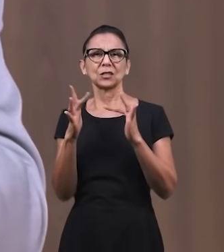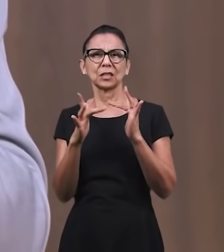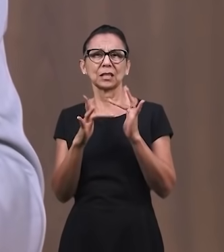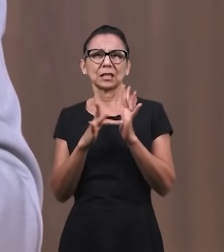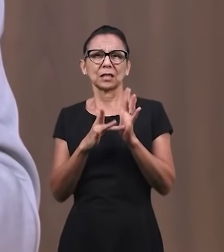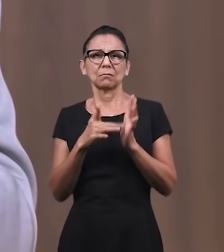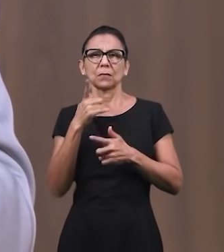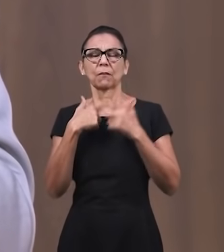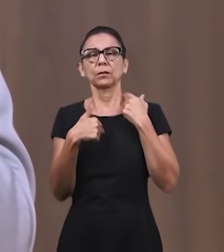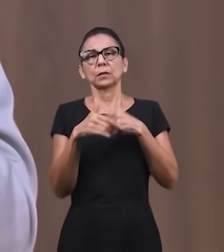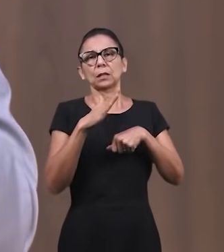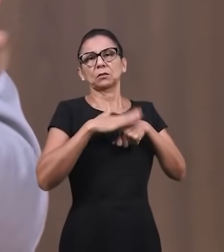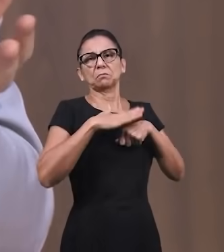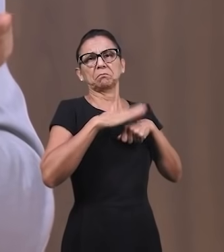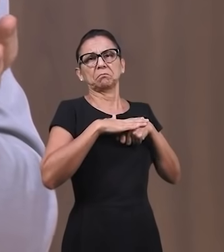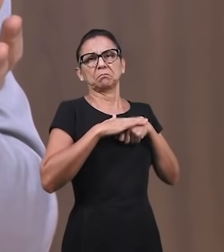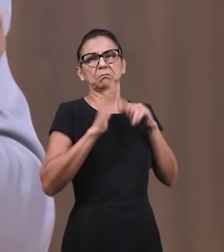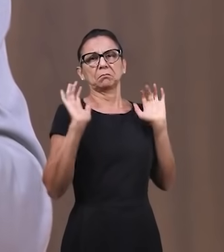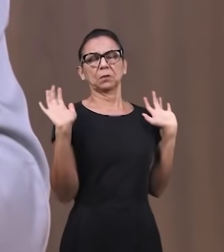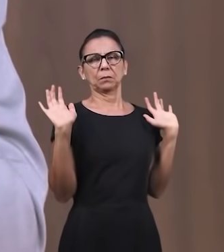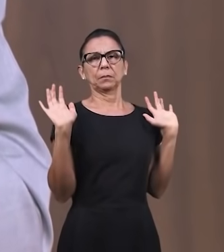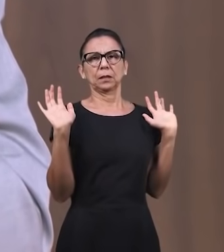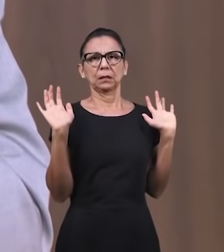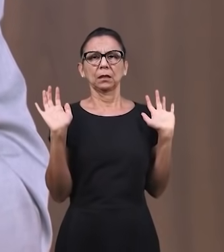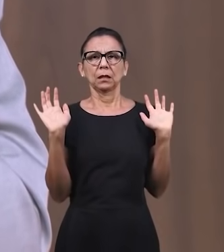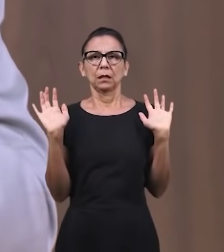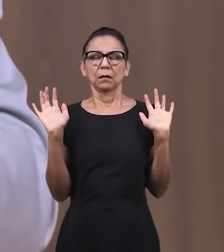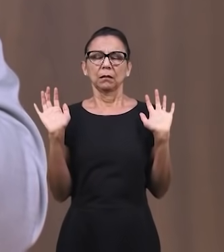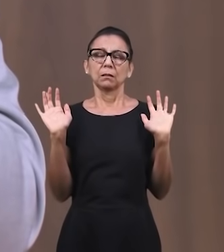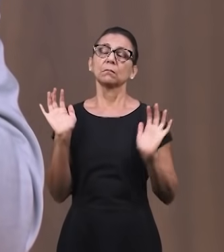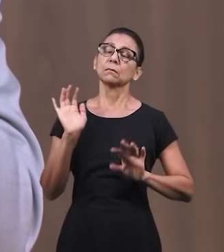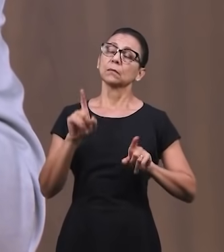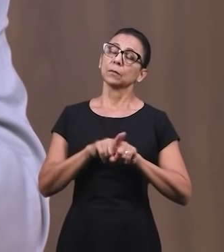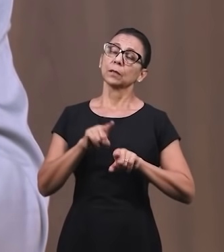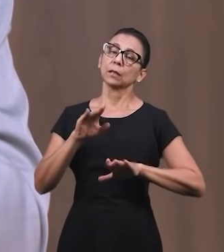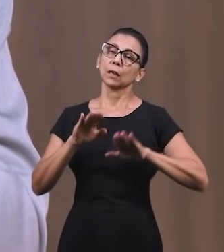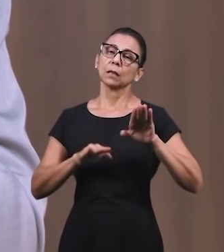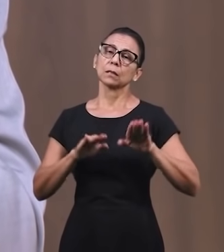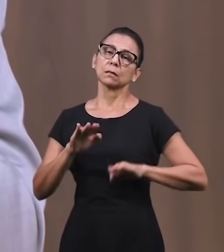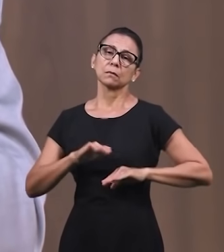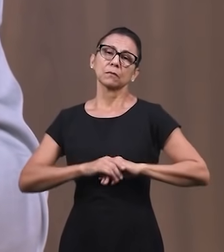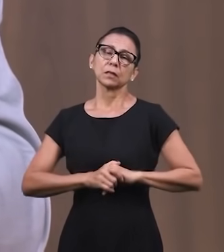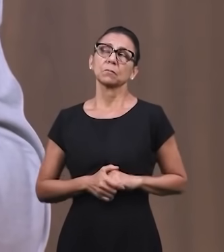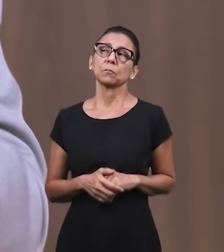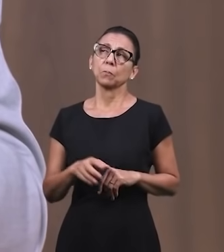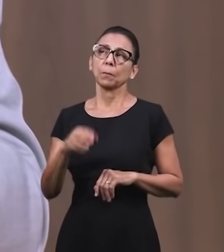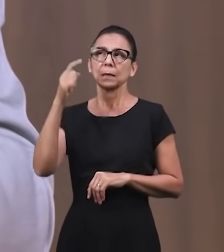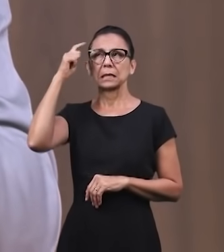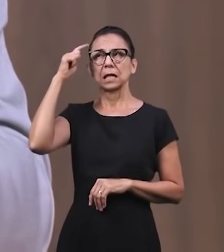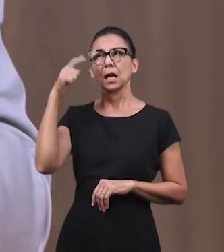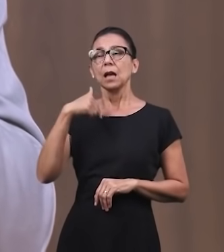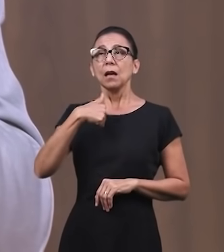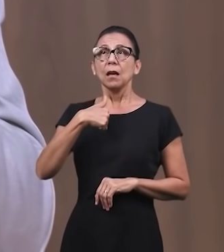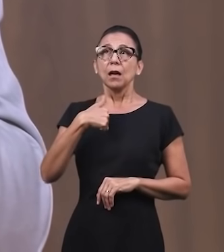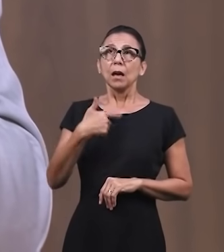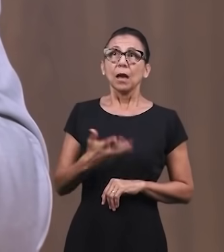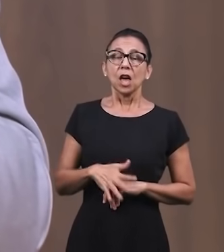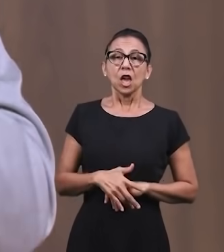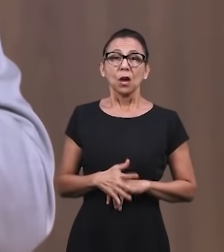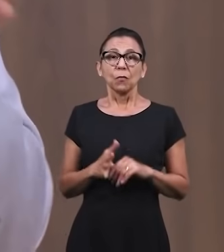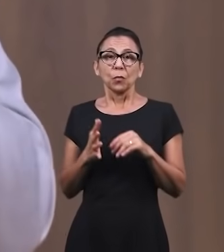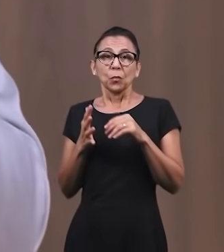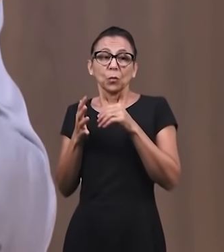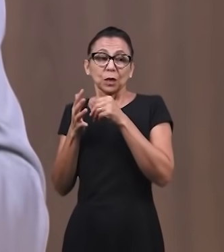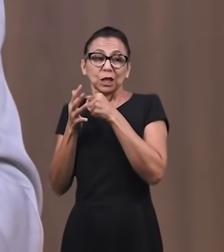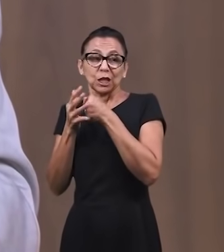está disponível para ele e ele lança a mão dessa ótica. E até, por vezes, pode imaginar o seguinte: eu vou viver isso